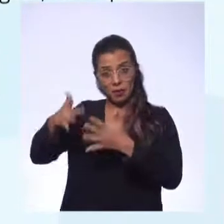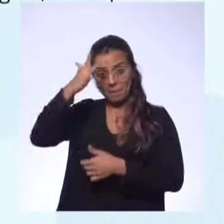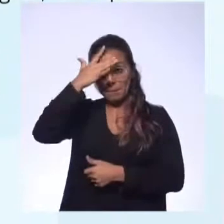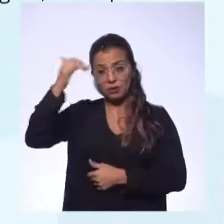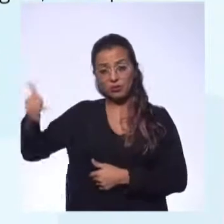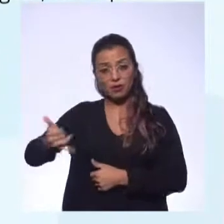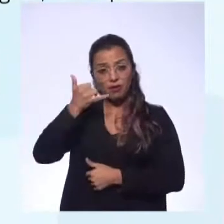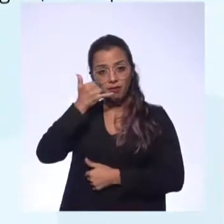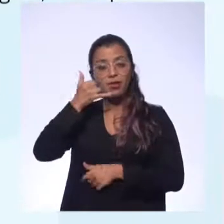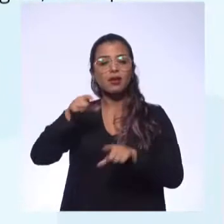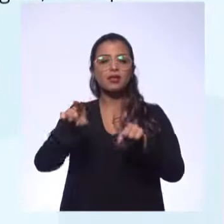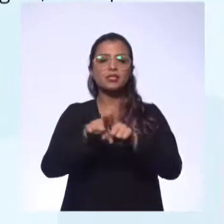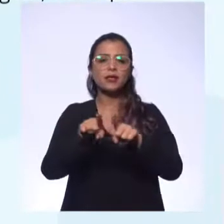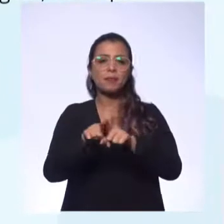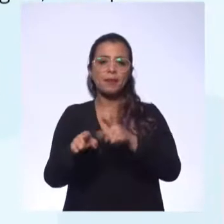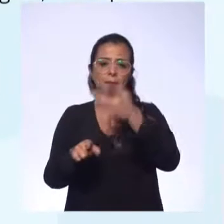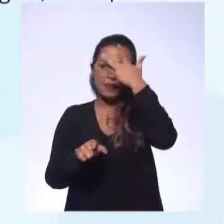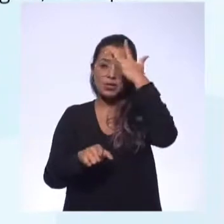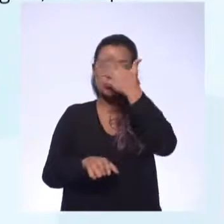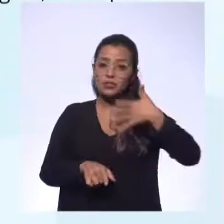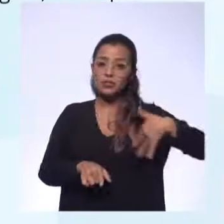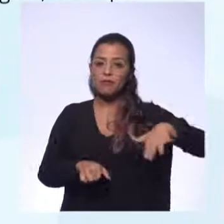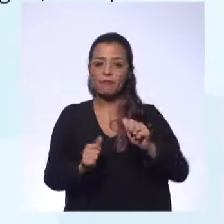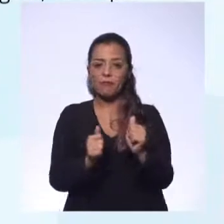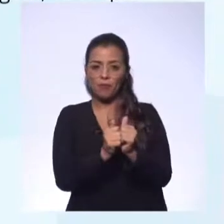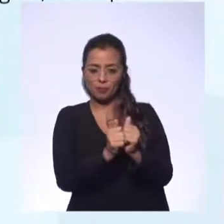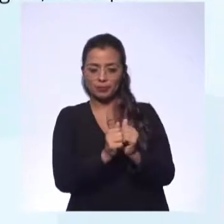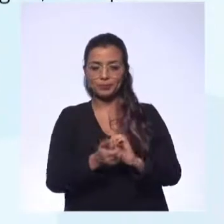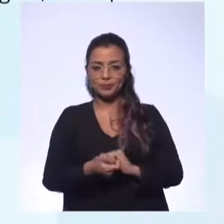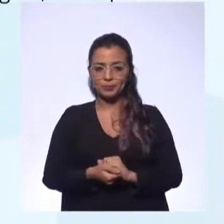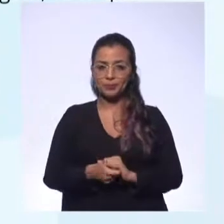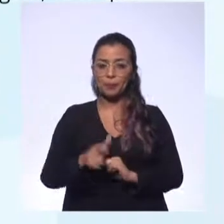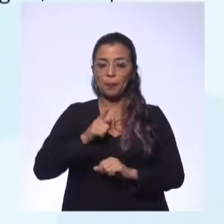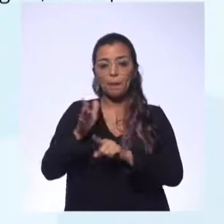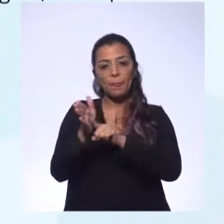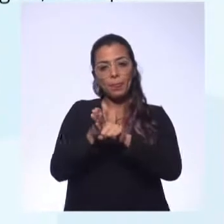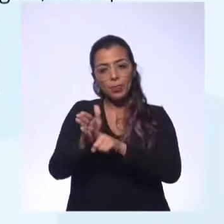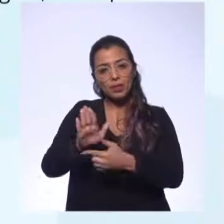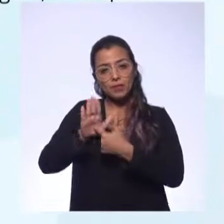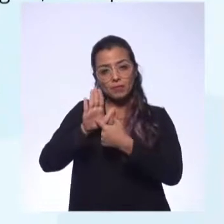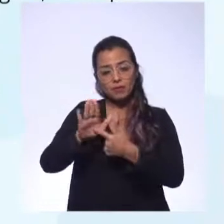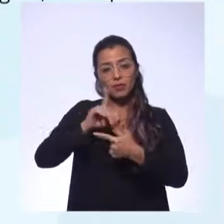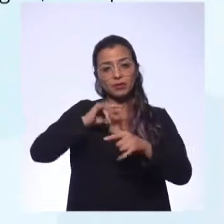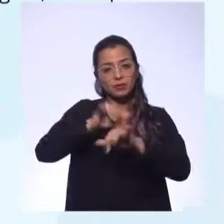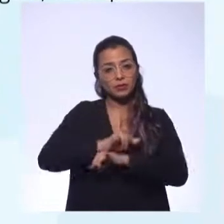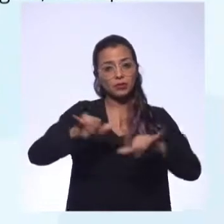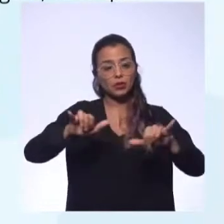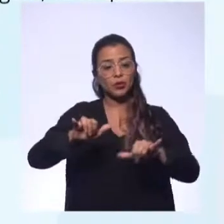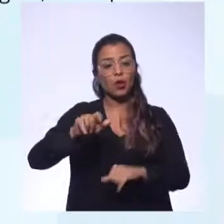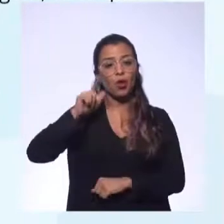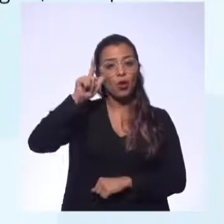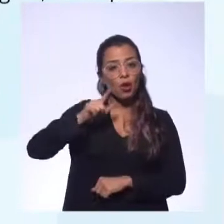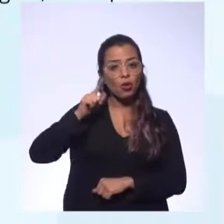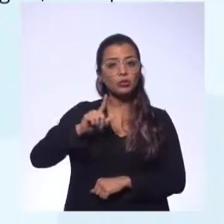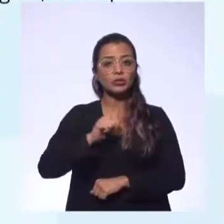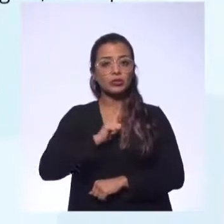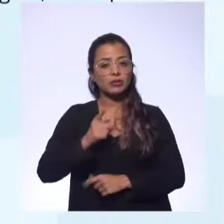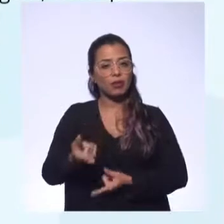mas também os que estão ao seu redor. Um estudo divulgado no mês passado pela London School of